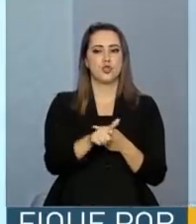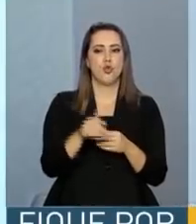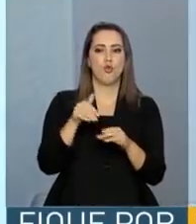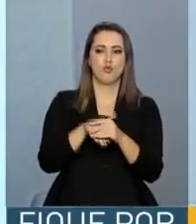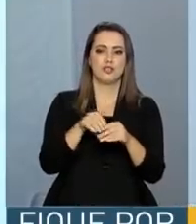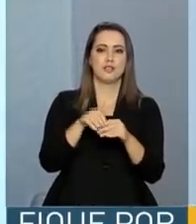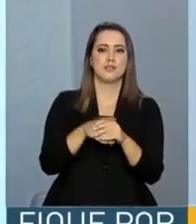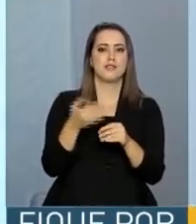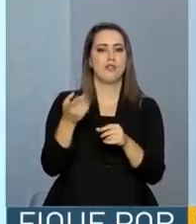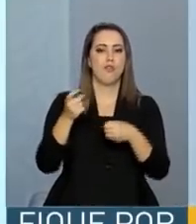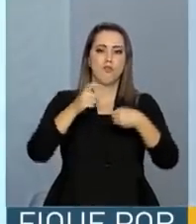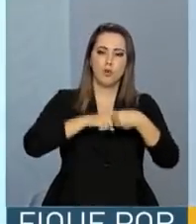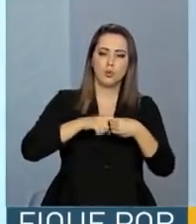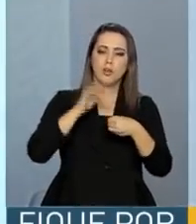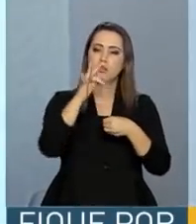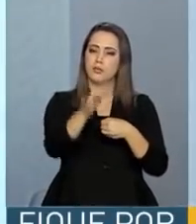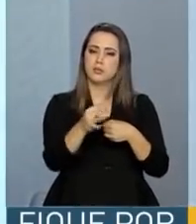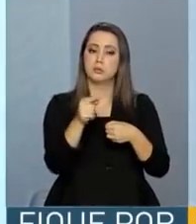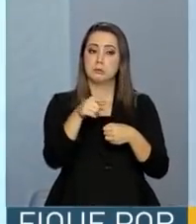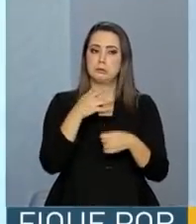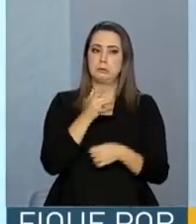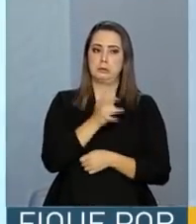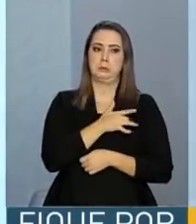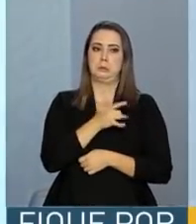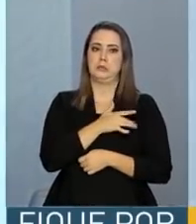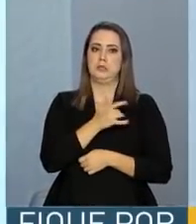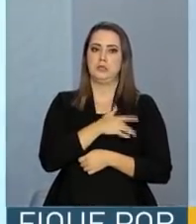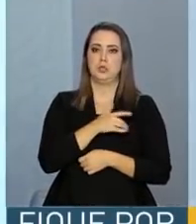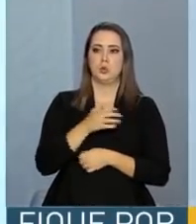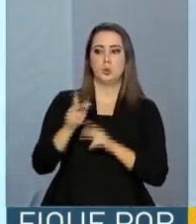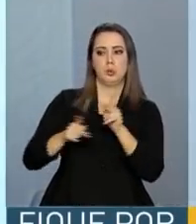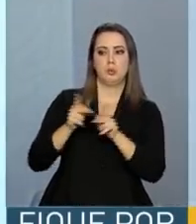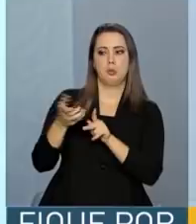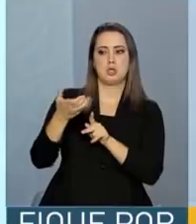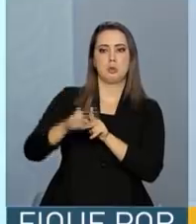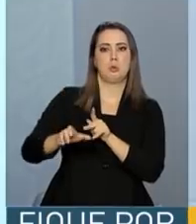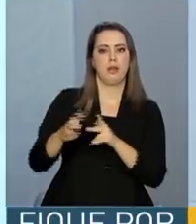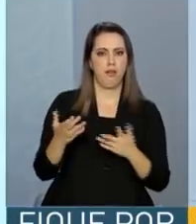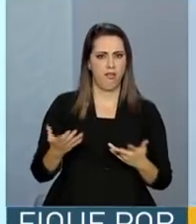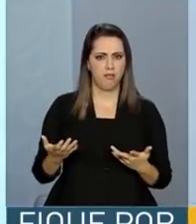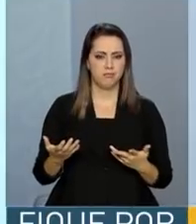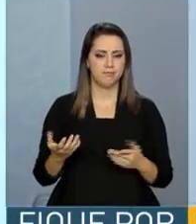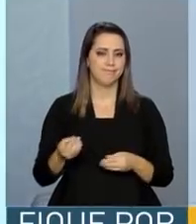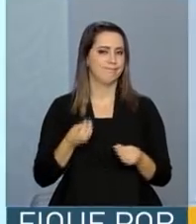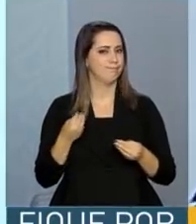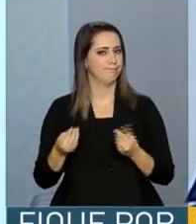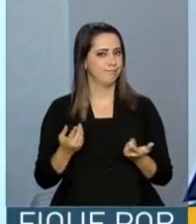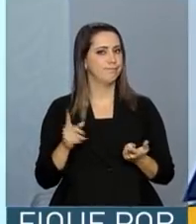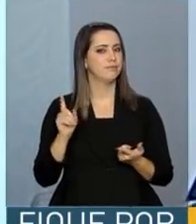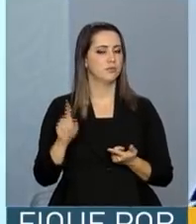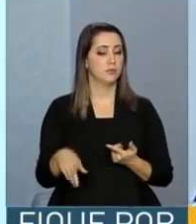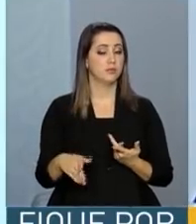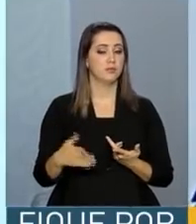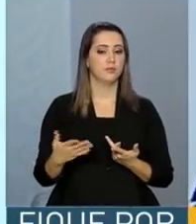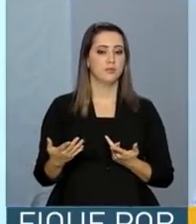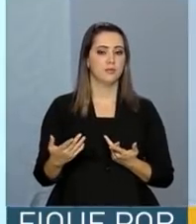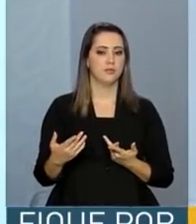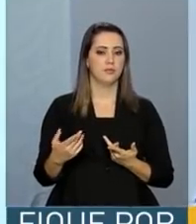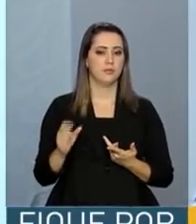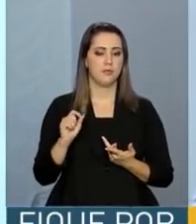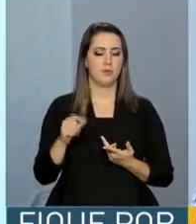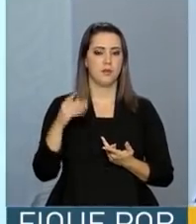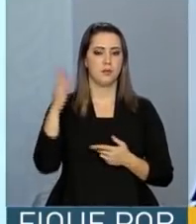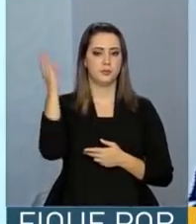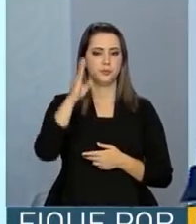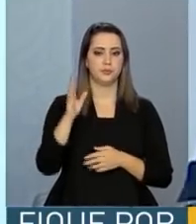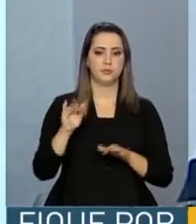natureza então você fica com medo de praticar certos atos indispensáveis para a para o